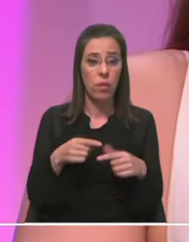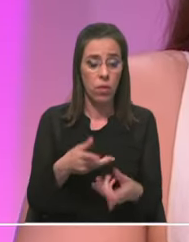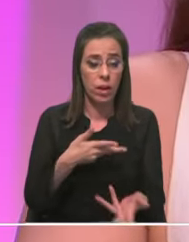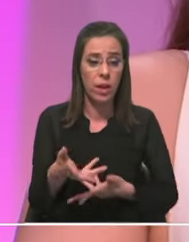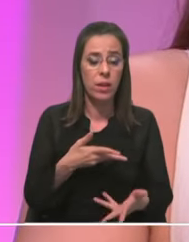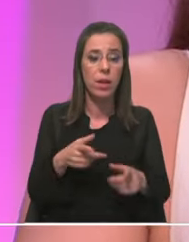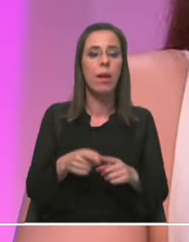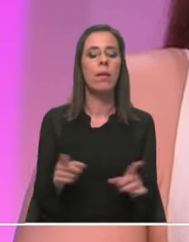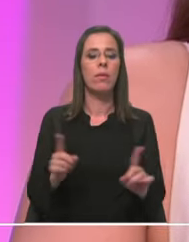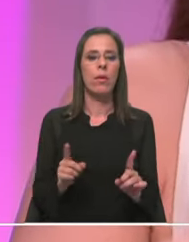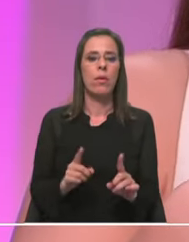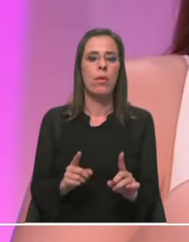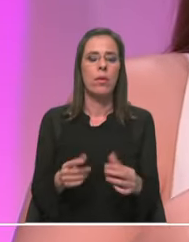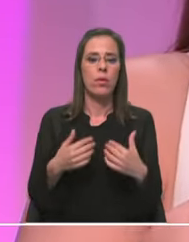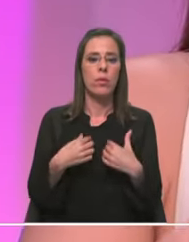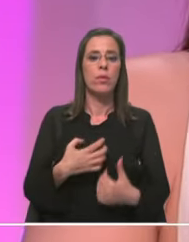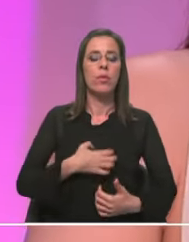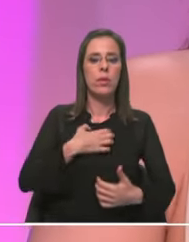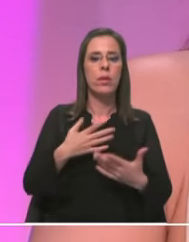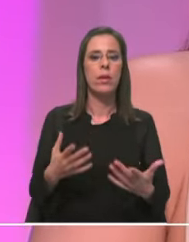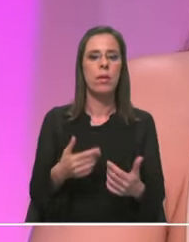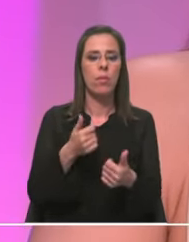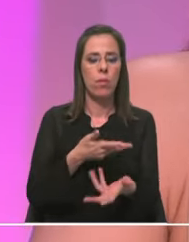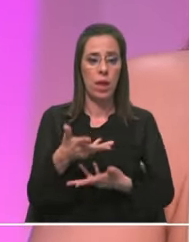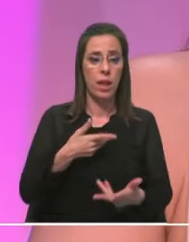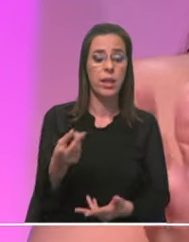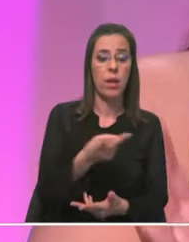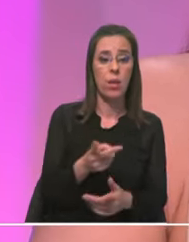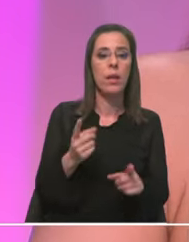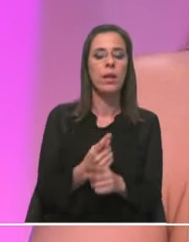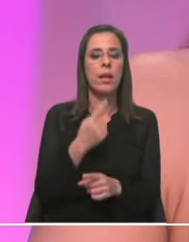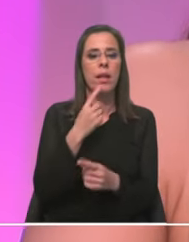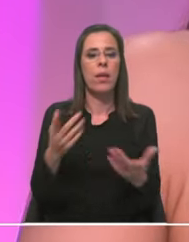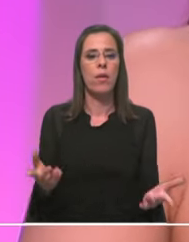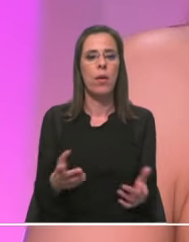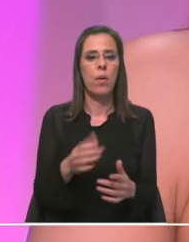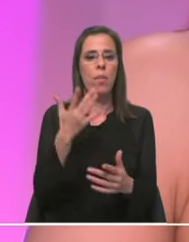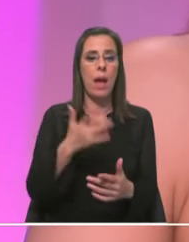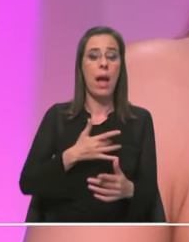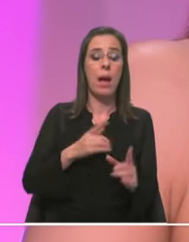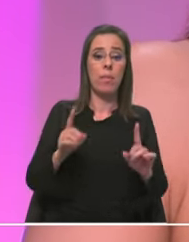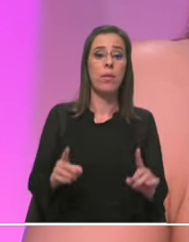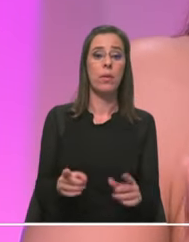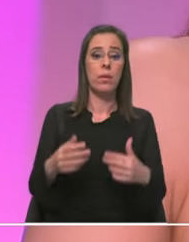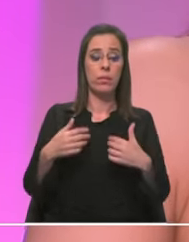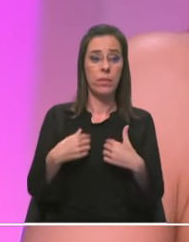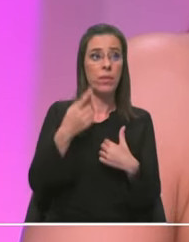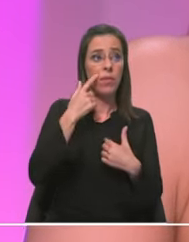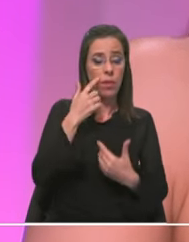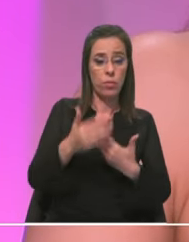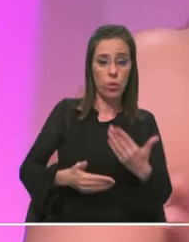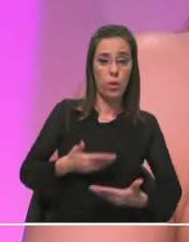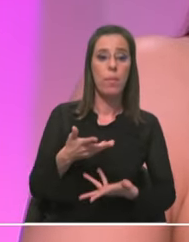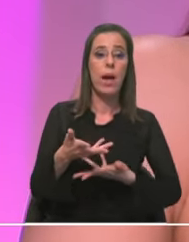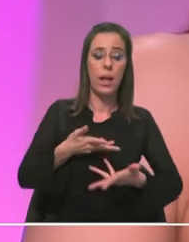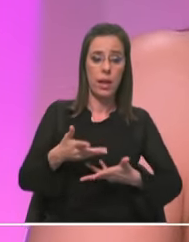relacionar com este ter não Não eu senti logo uma boa relação com elas agora aquela coisa que dizem que é logo o primeiro amor eu acho que é nós vamos nos conhecendo é uma relação